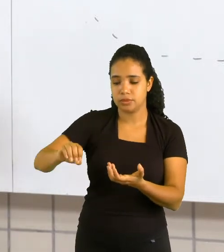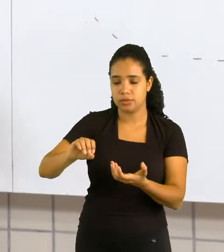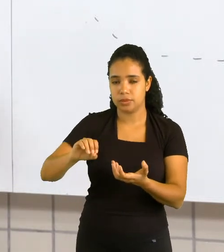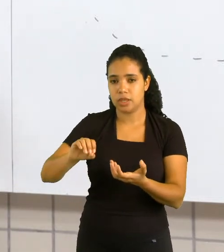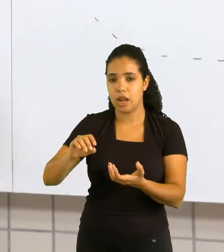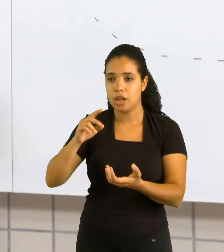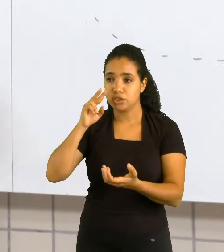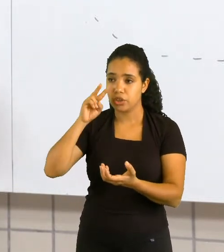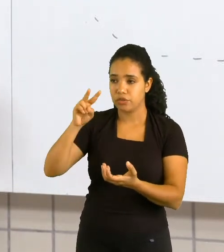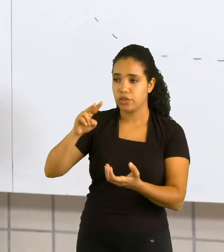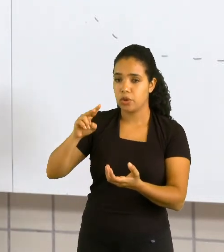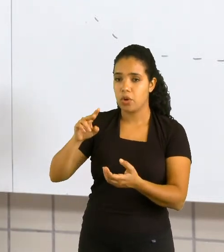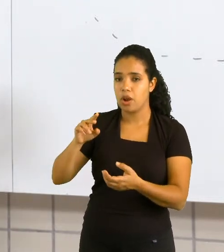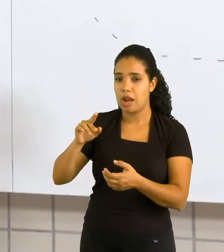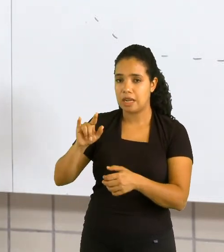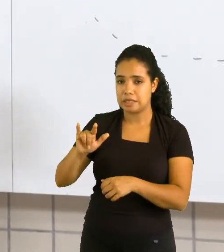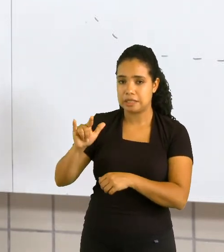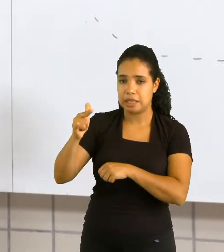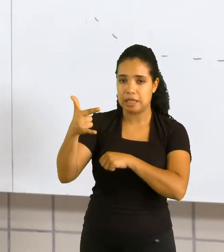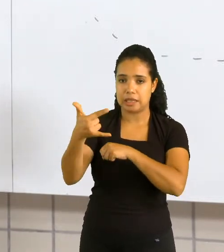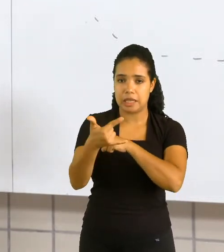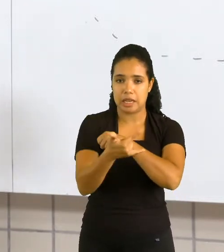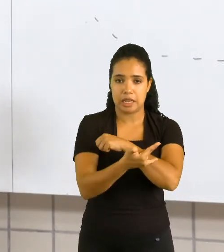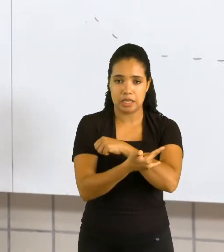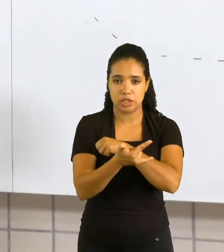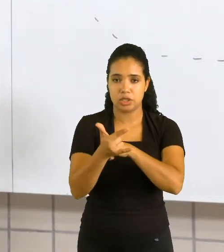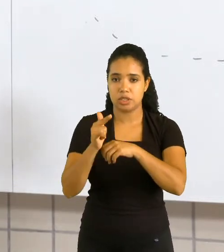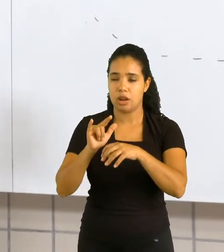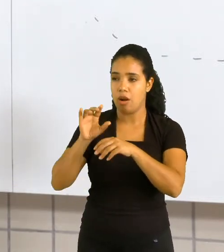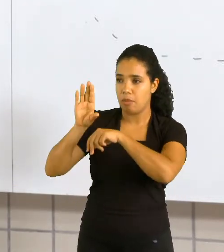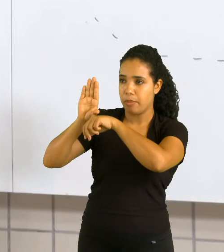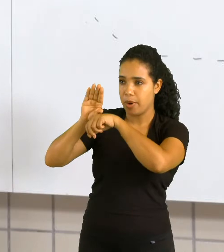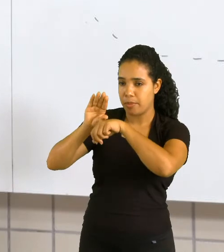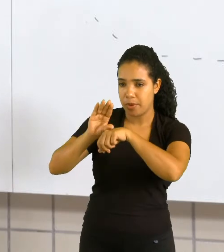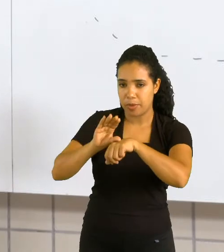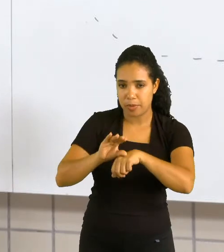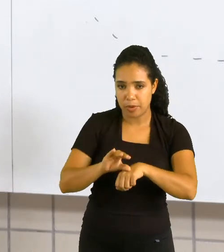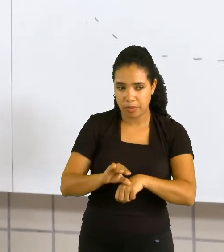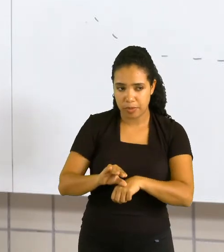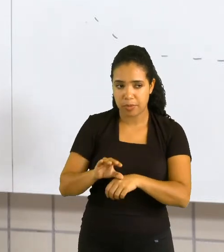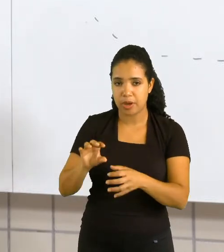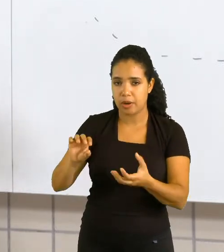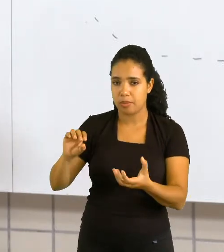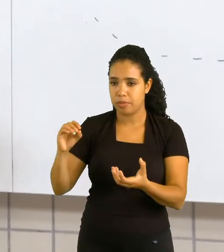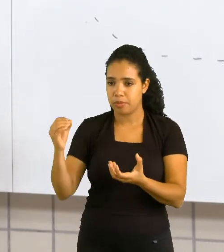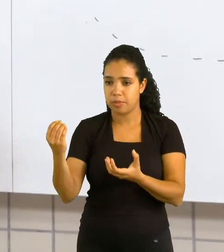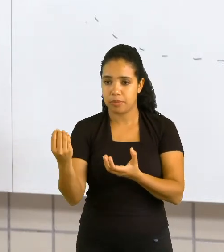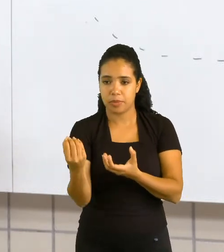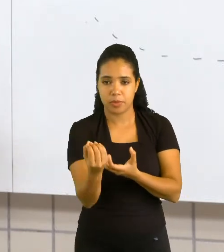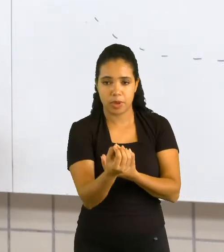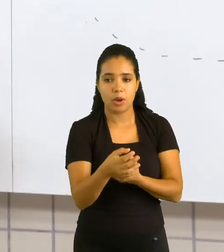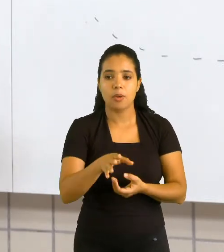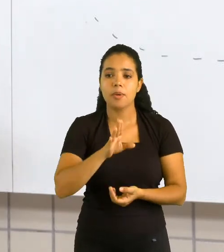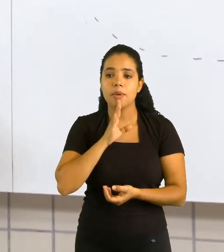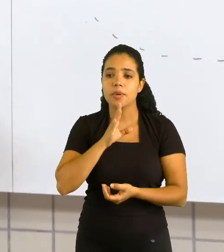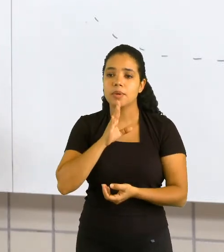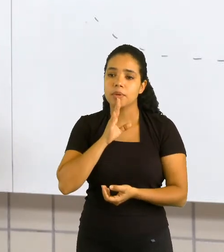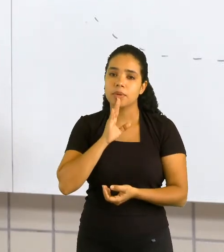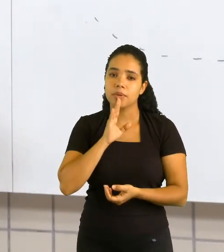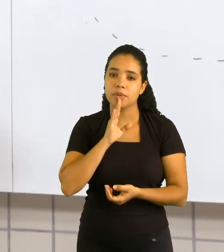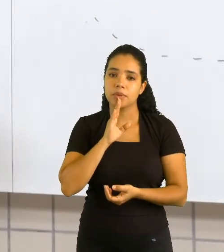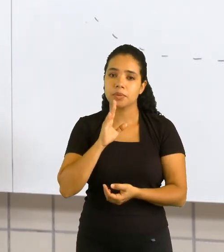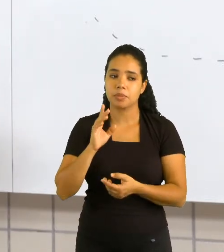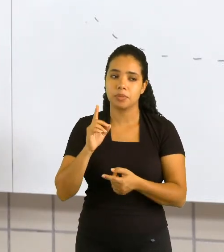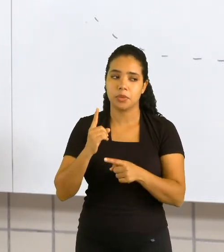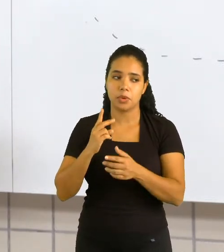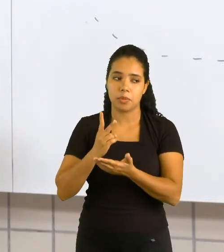do outro lado da Lua e tiraram fotos, e assim a gente conhece o outro lado. Porque senão nós só conheceríamos o